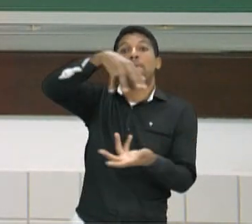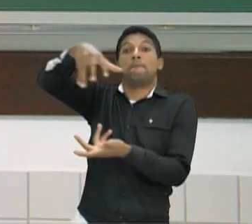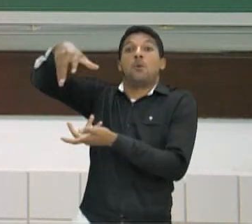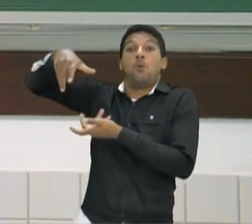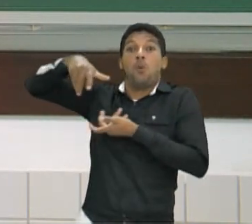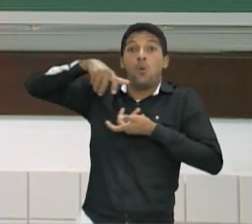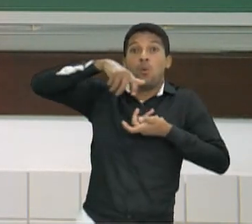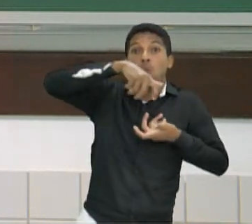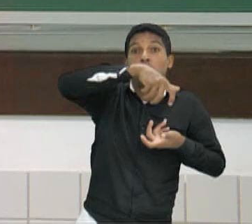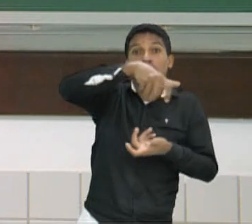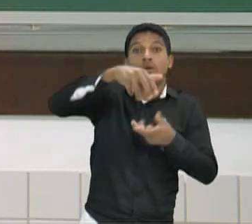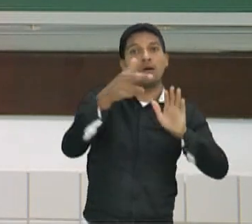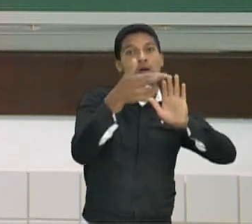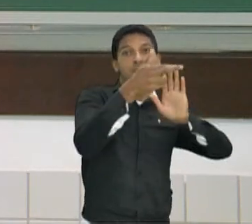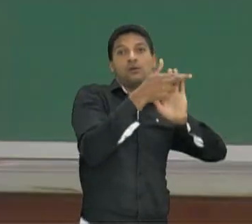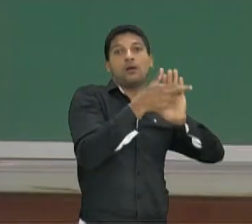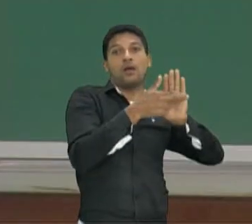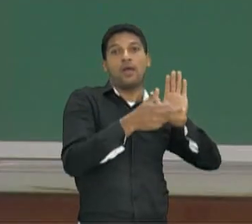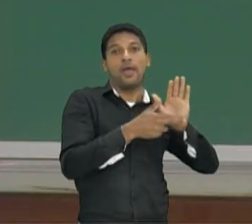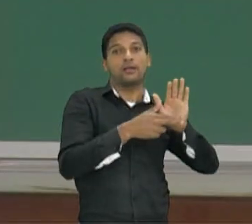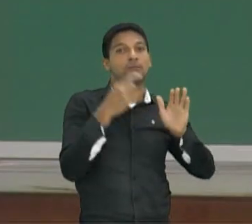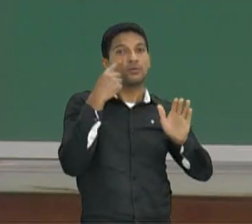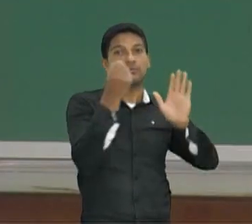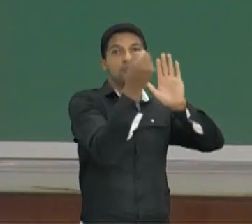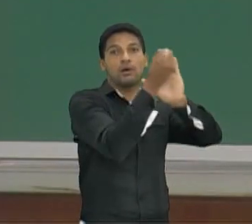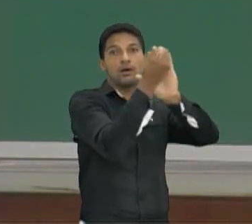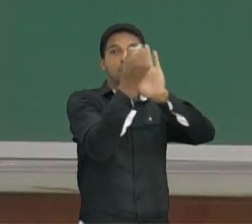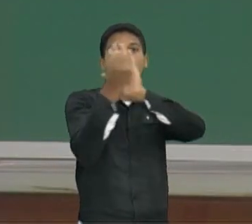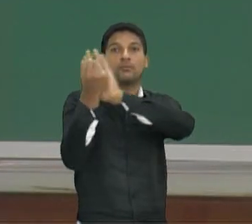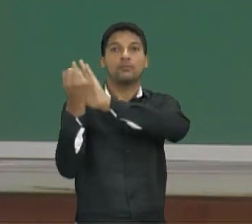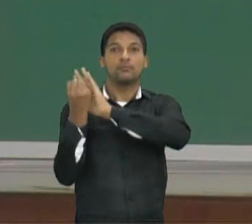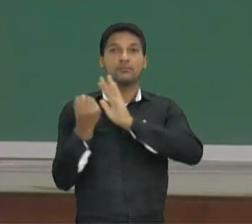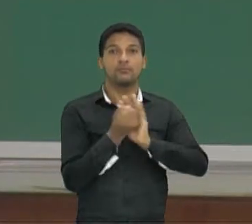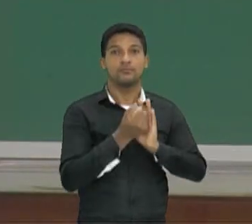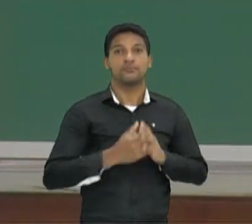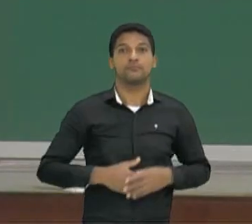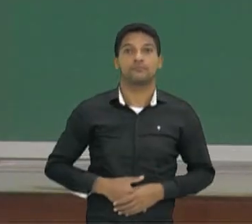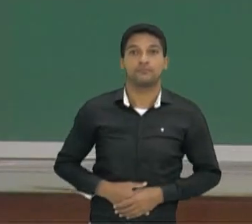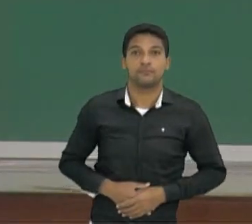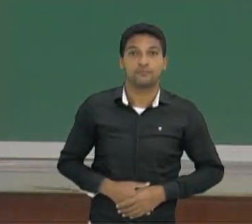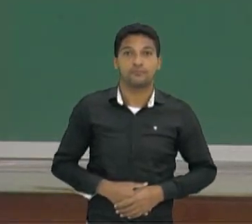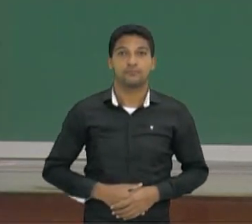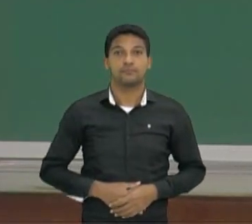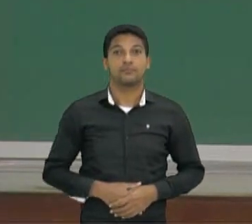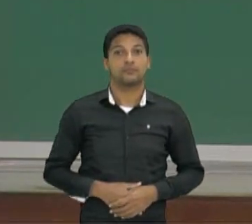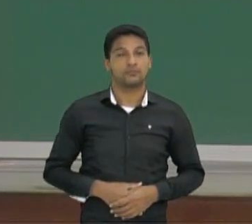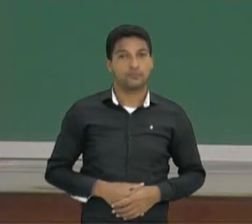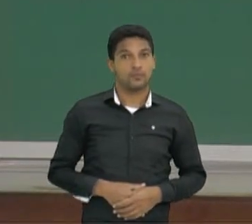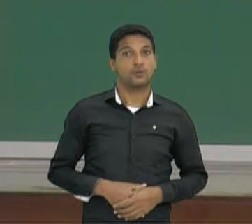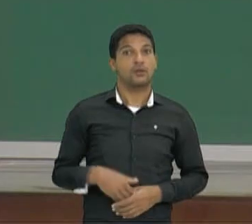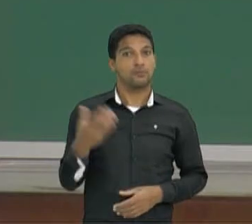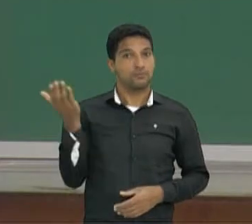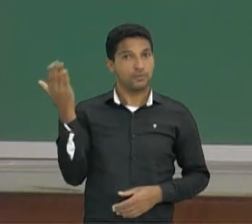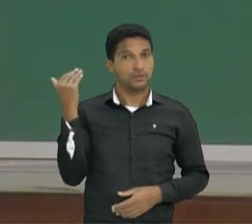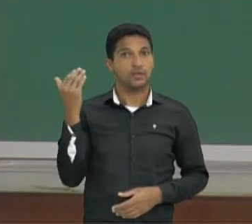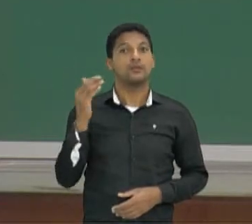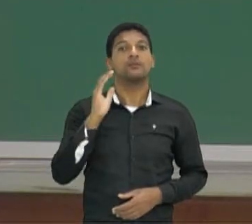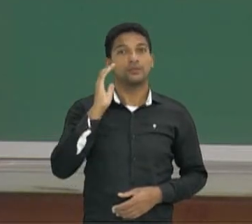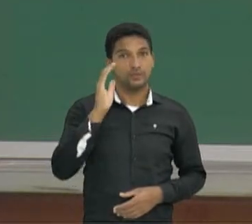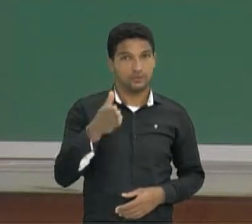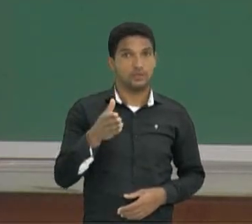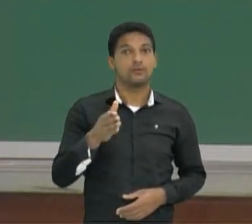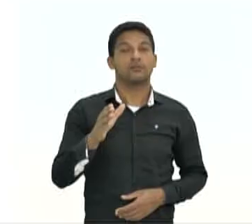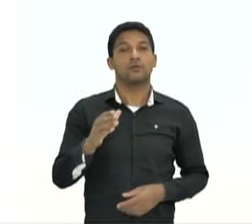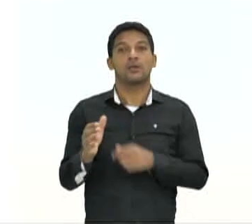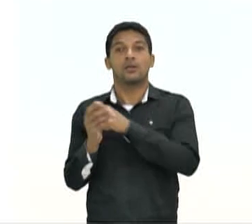temos aqui as entidades que regulamentam esta modalidade. Ele já foi um esporte olímpico, atualmente é olímpico também,